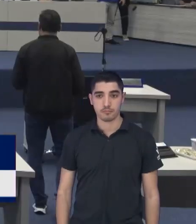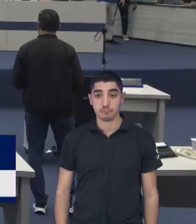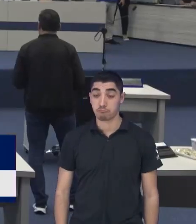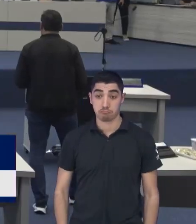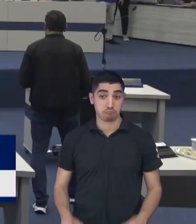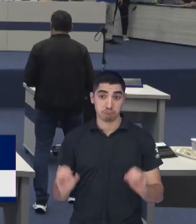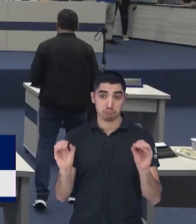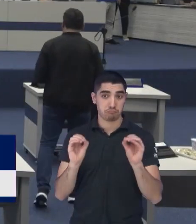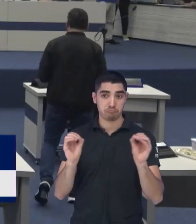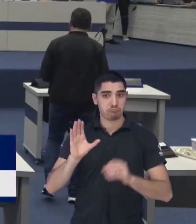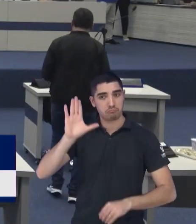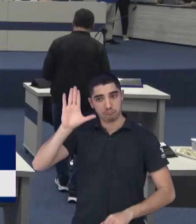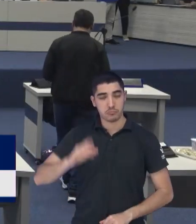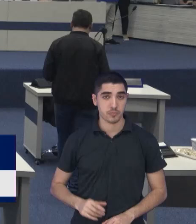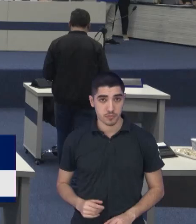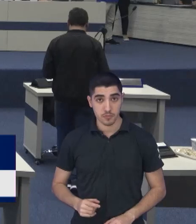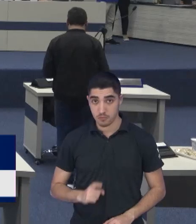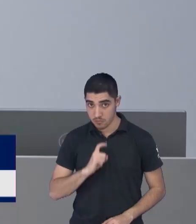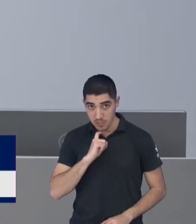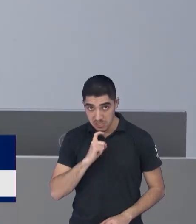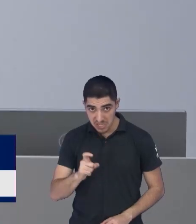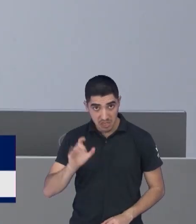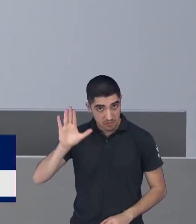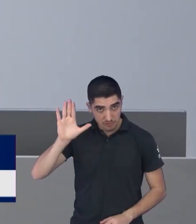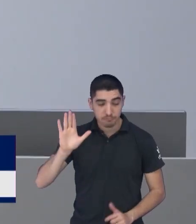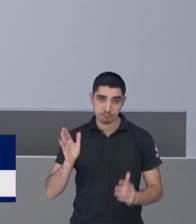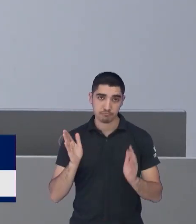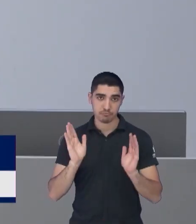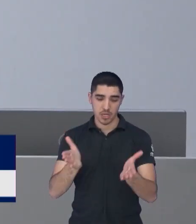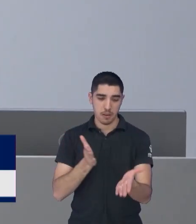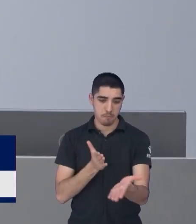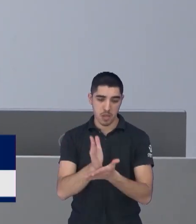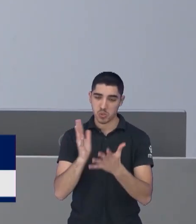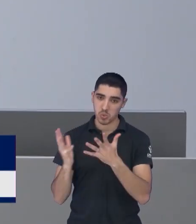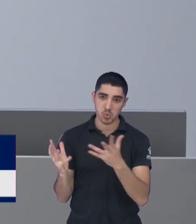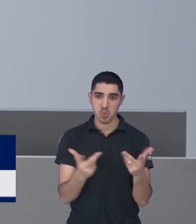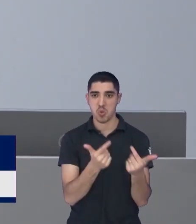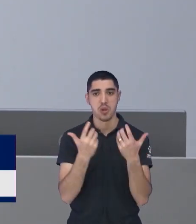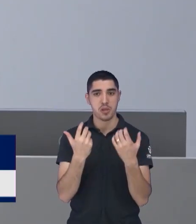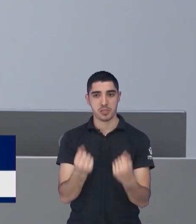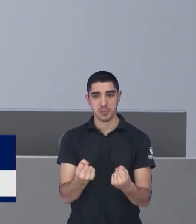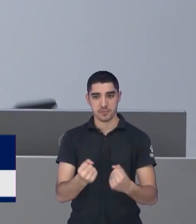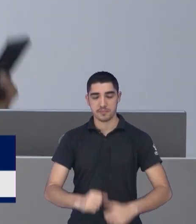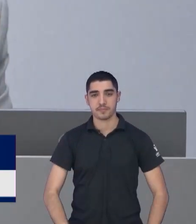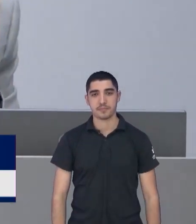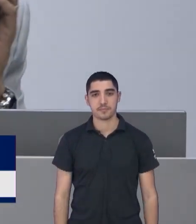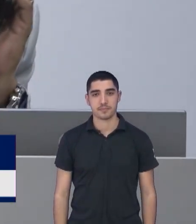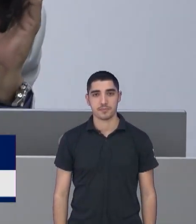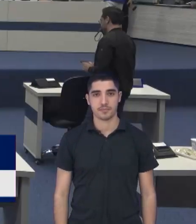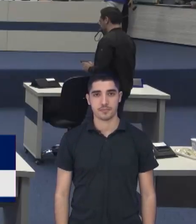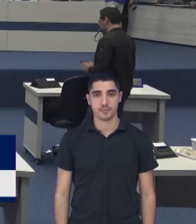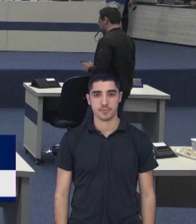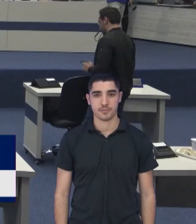Nenhum voto contrário, senhor presidente. Sem nenhum voto contrário, está aprovado por unanimidade.